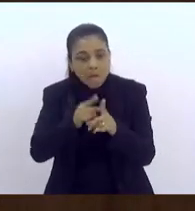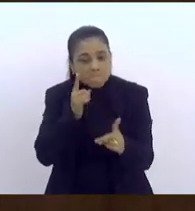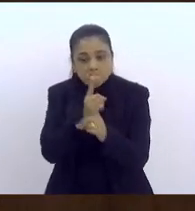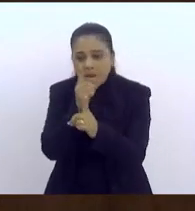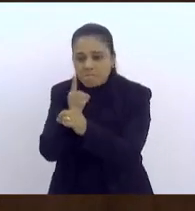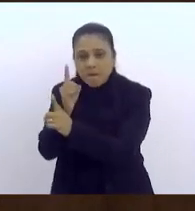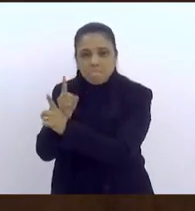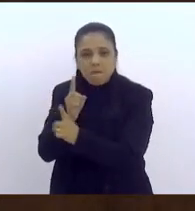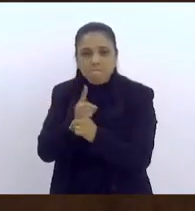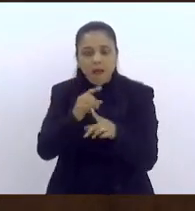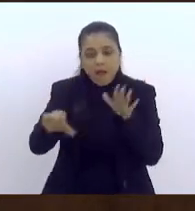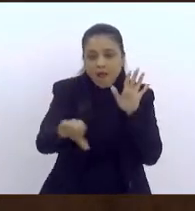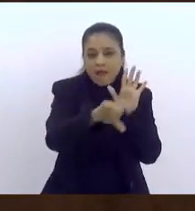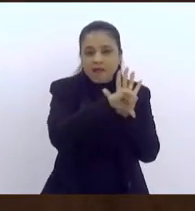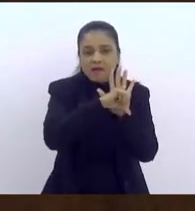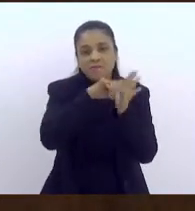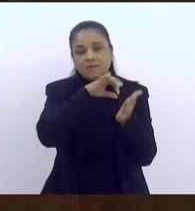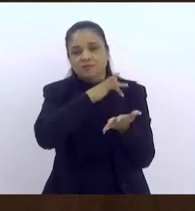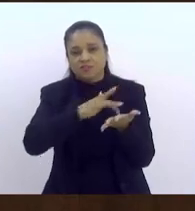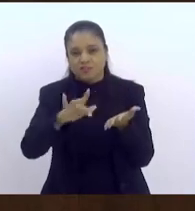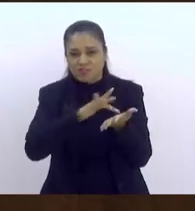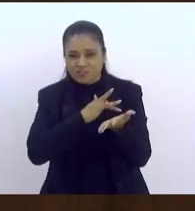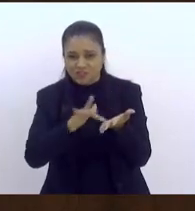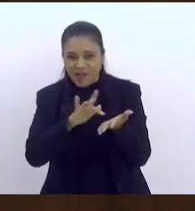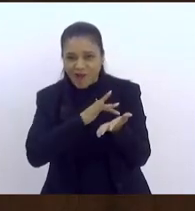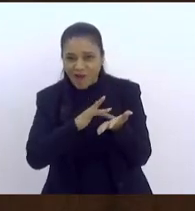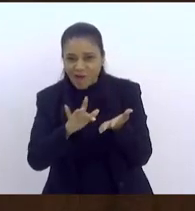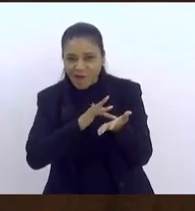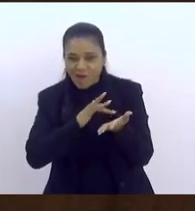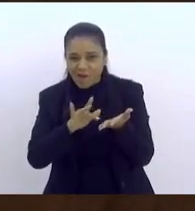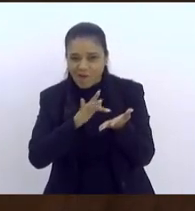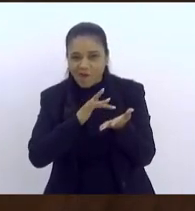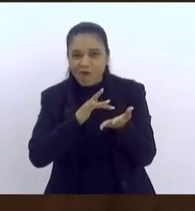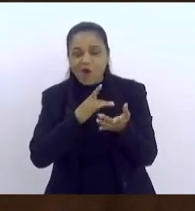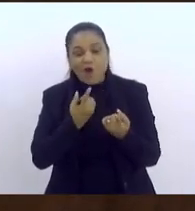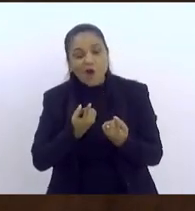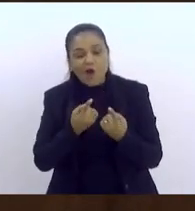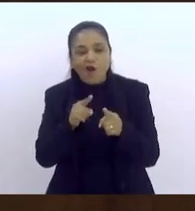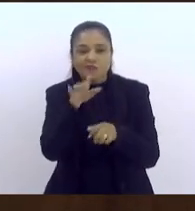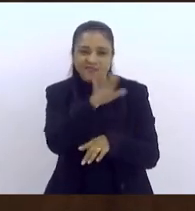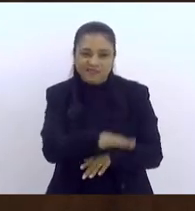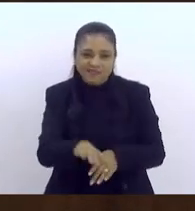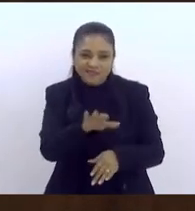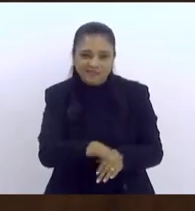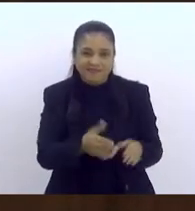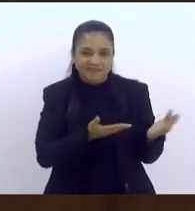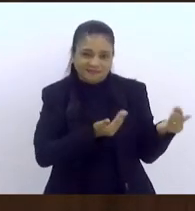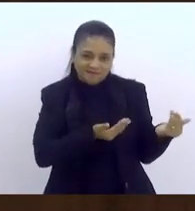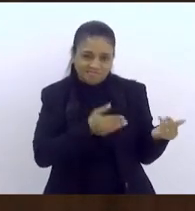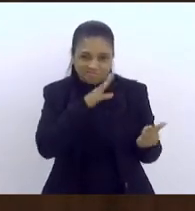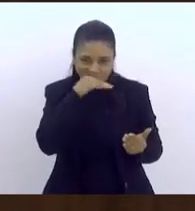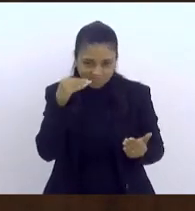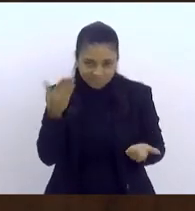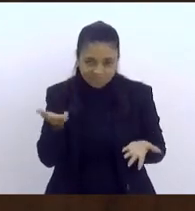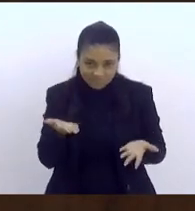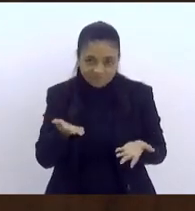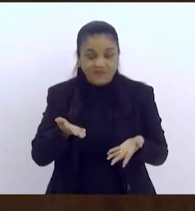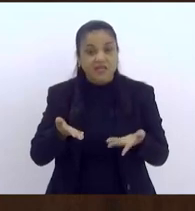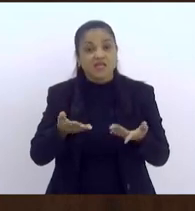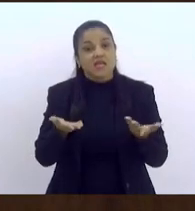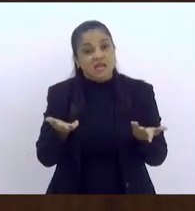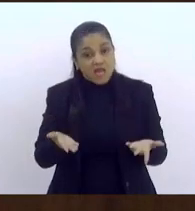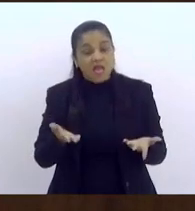identifiquem crimes digitais praticados contra as nossas crianças e os nossos adolescentes.